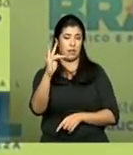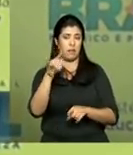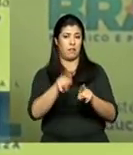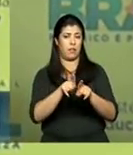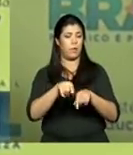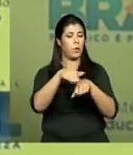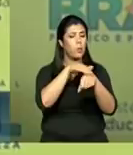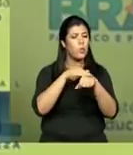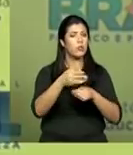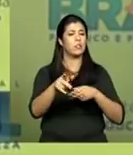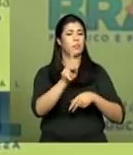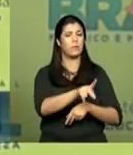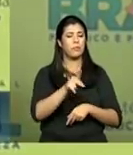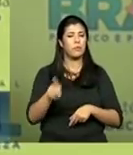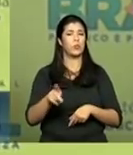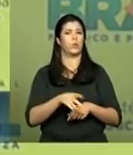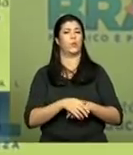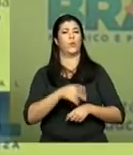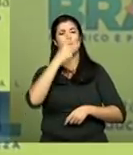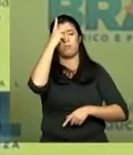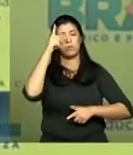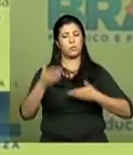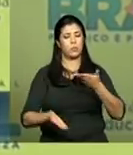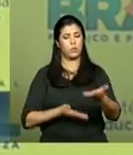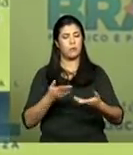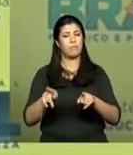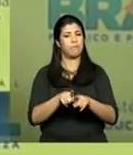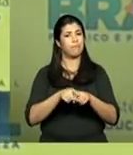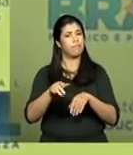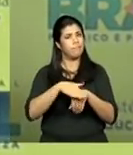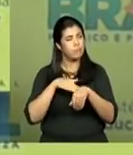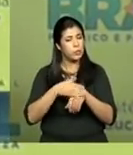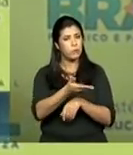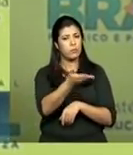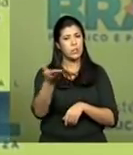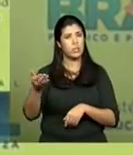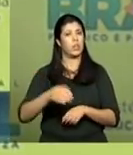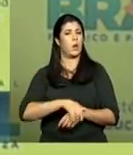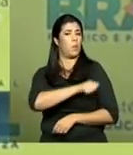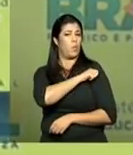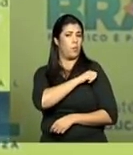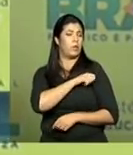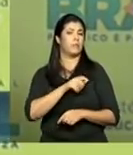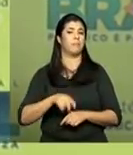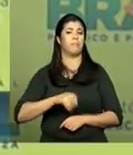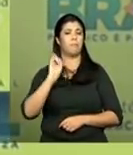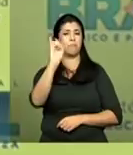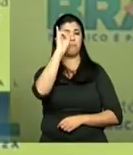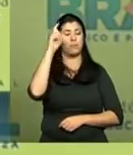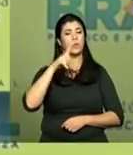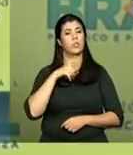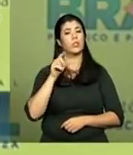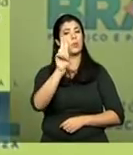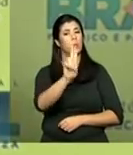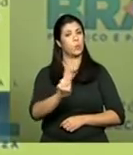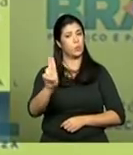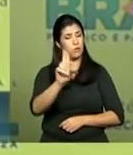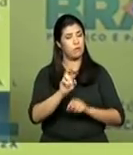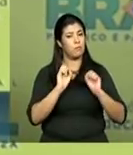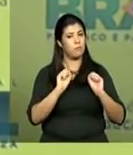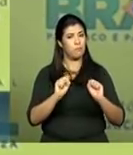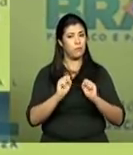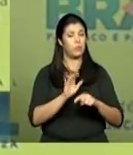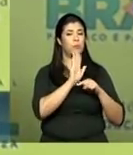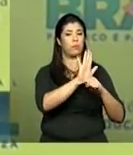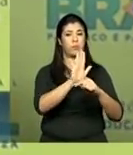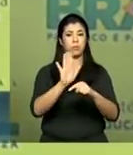professores, servidores e estudantes. É fundamental que as universidades possam contribuir ainda mais